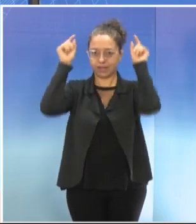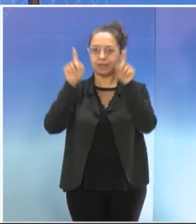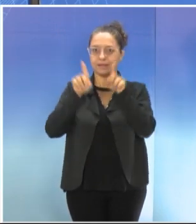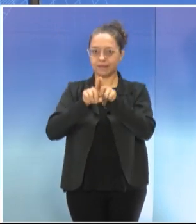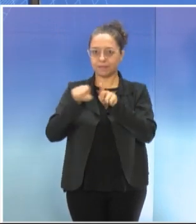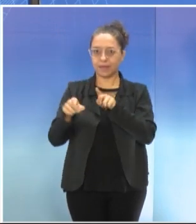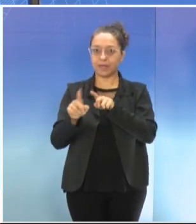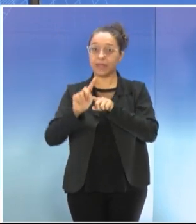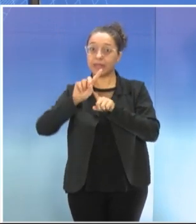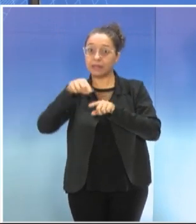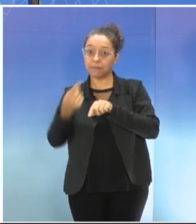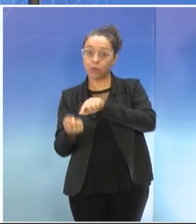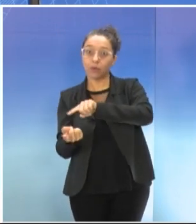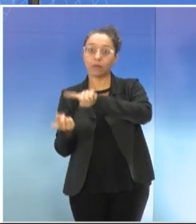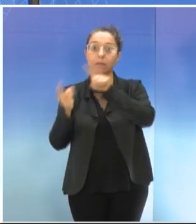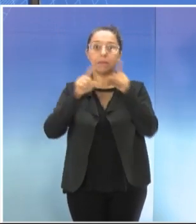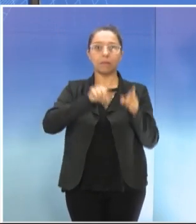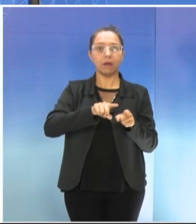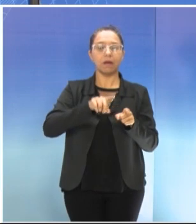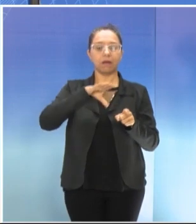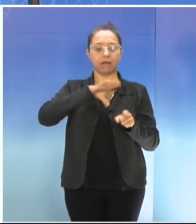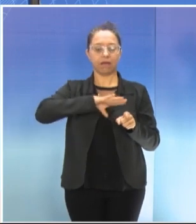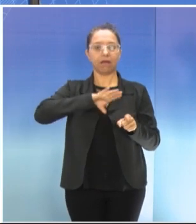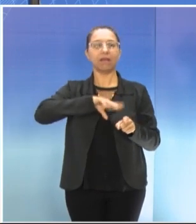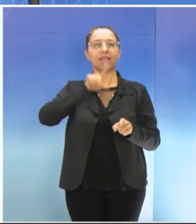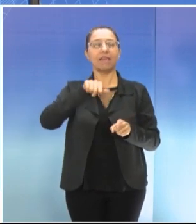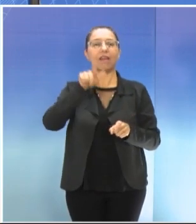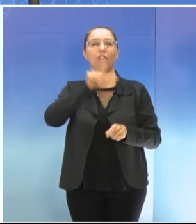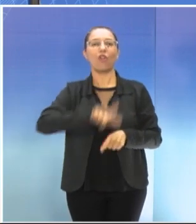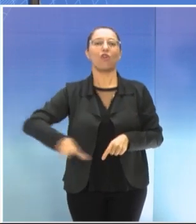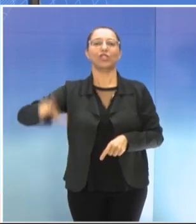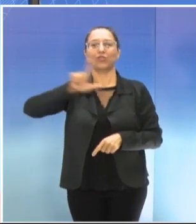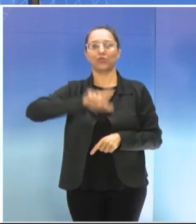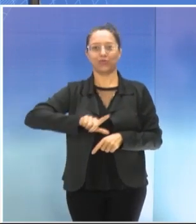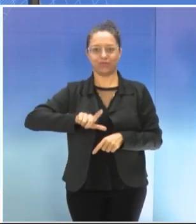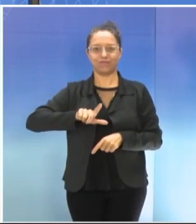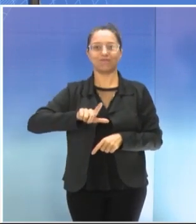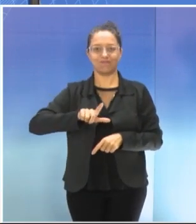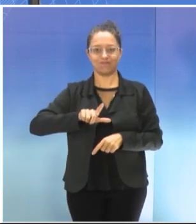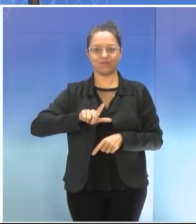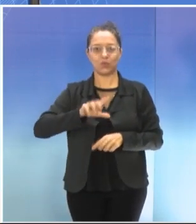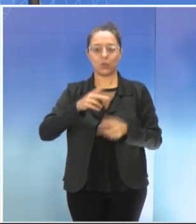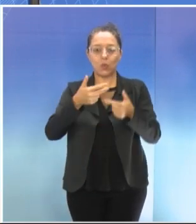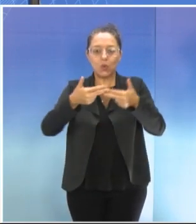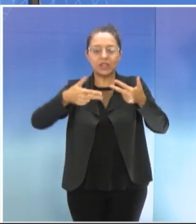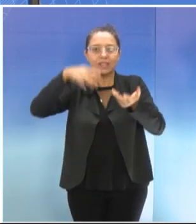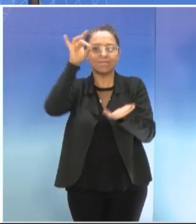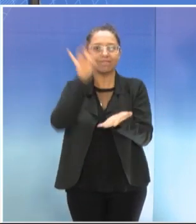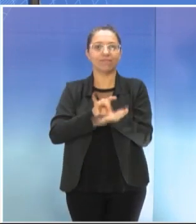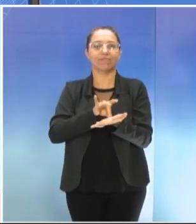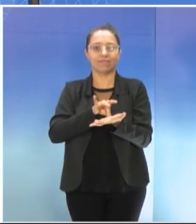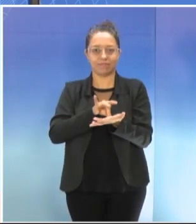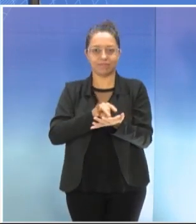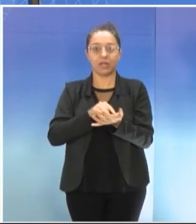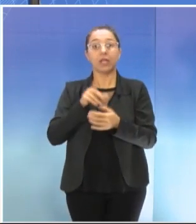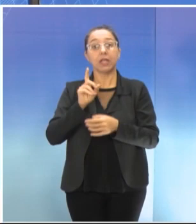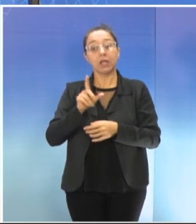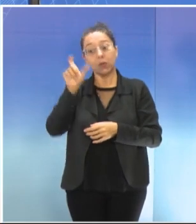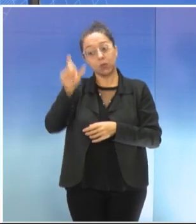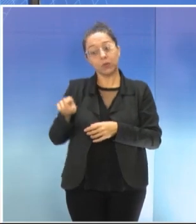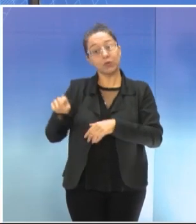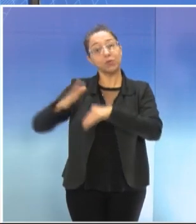logo depois foi traduzida aí no português para lógica. Então os filósofos sempre procuram